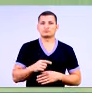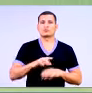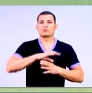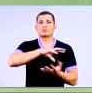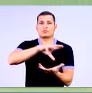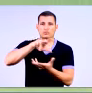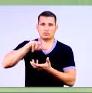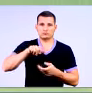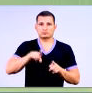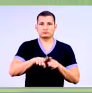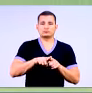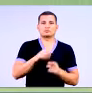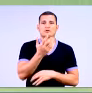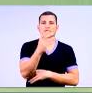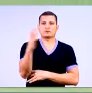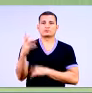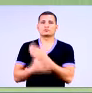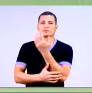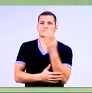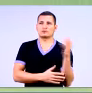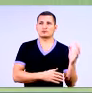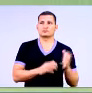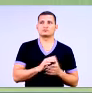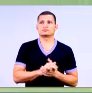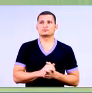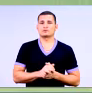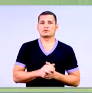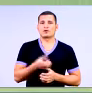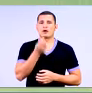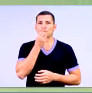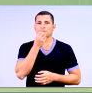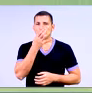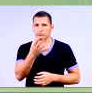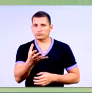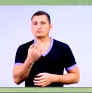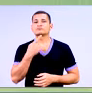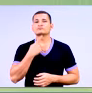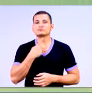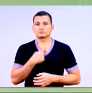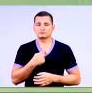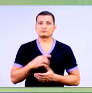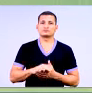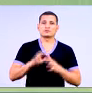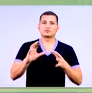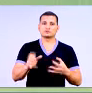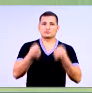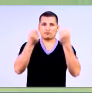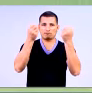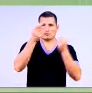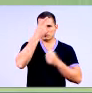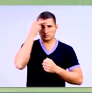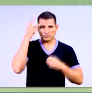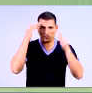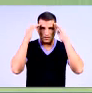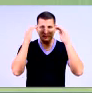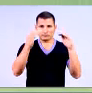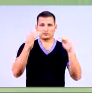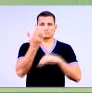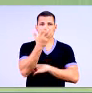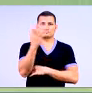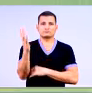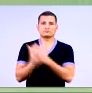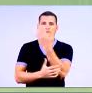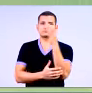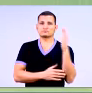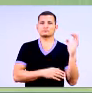a natureza. A incitação às boas vontades para salvar a humanidade respeitando a natureza. Como que nós